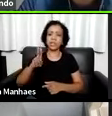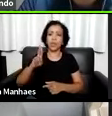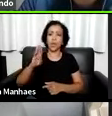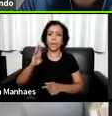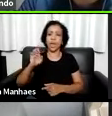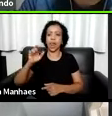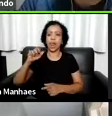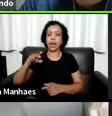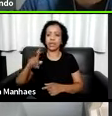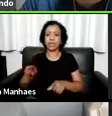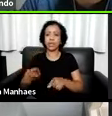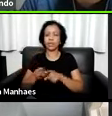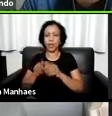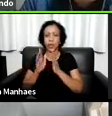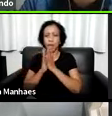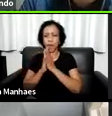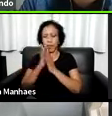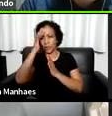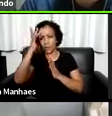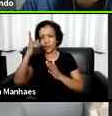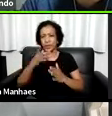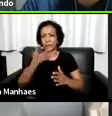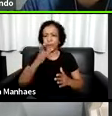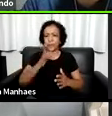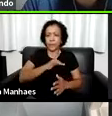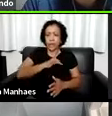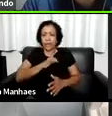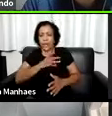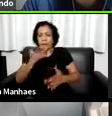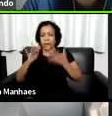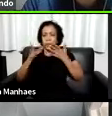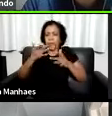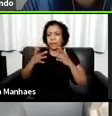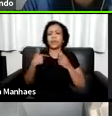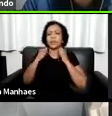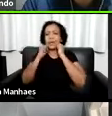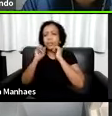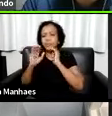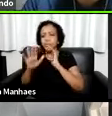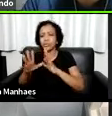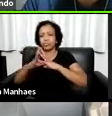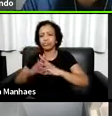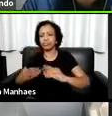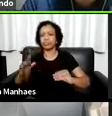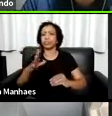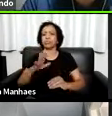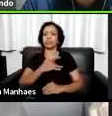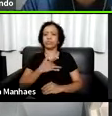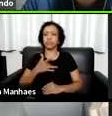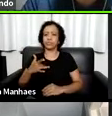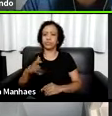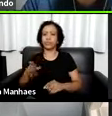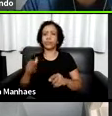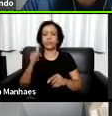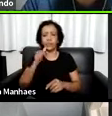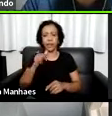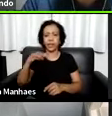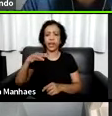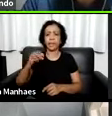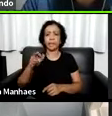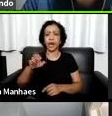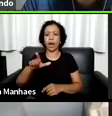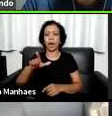de síndrome, para que o Espírito Santo esteja ministrando refrigério e restauração nas suas vidas. Marluce, pede oração pela